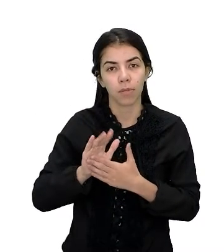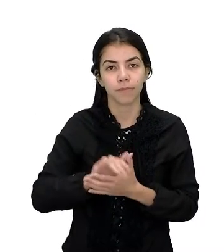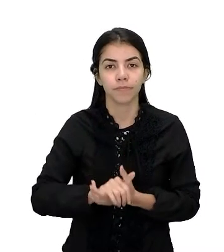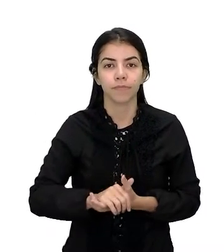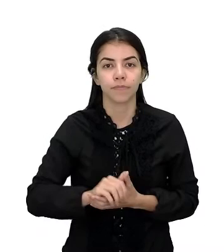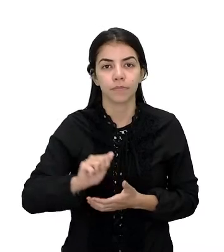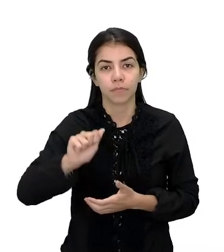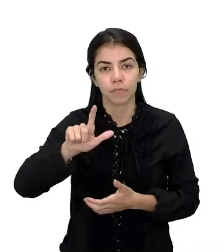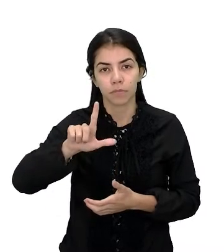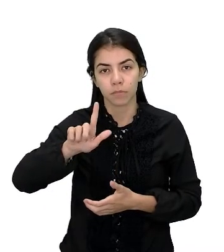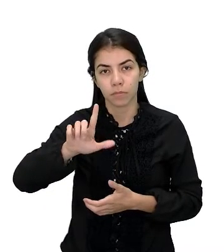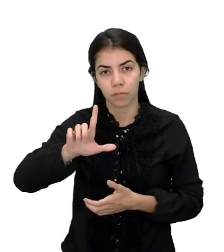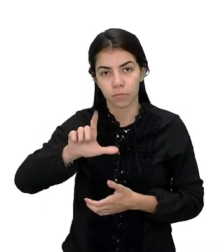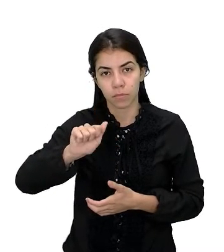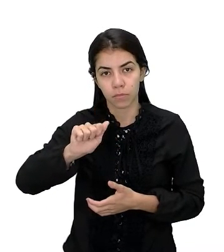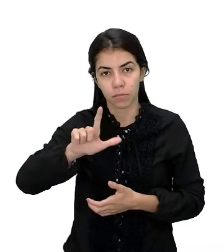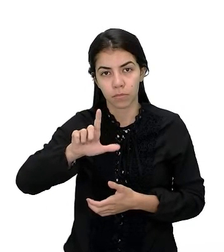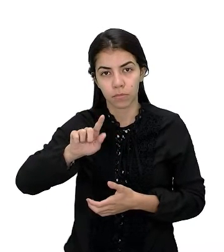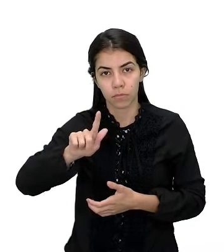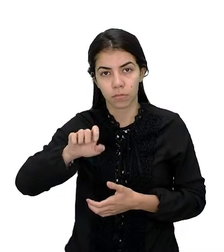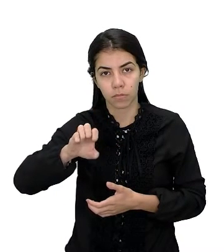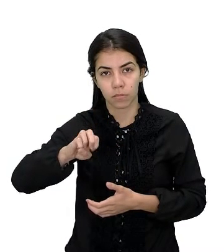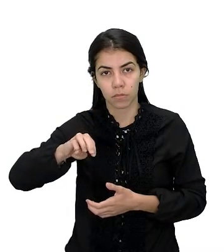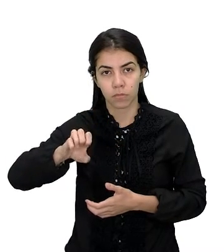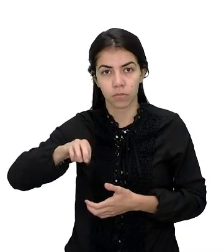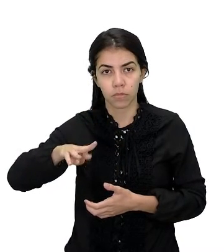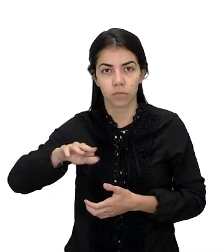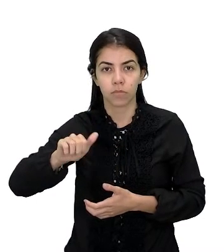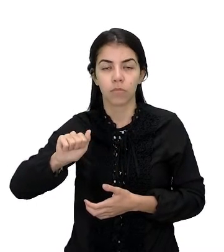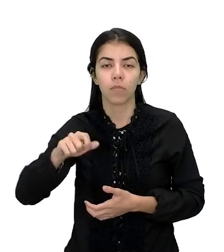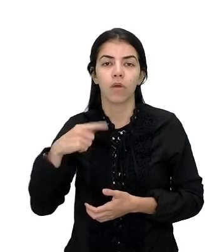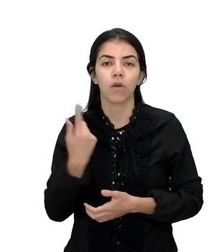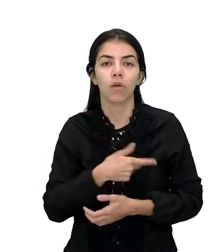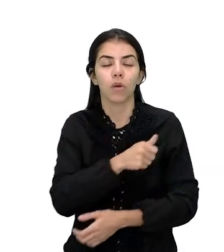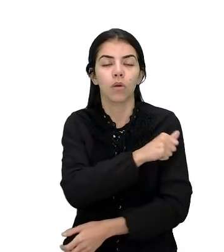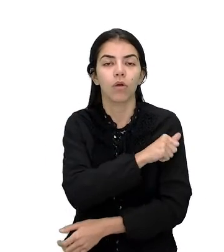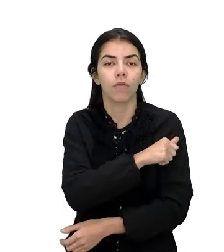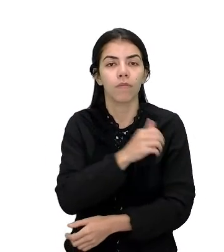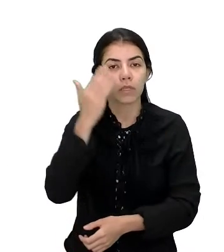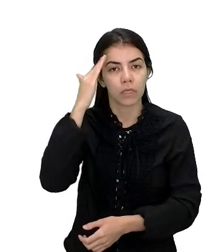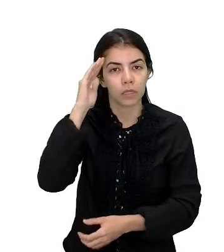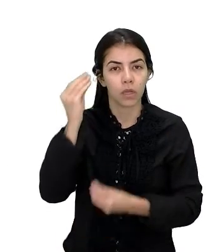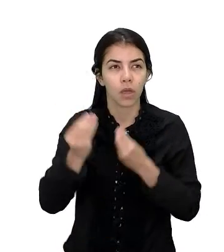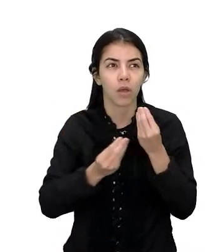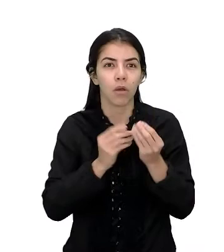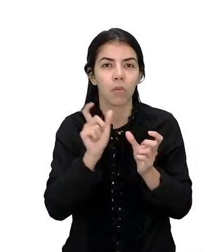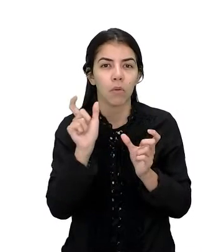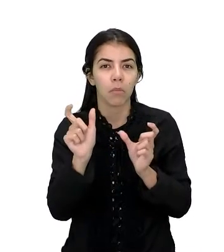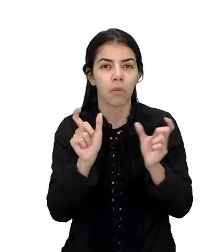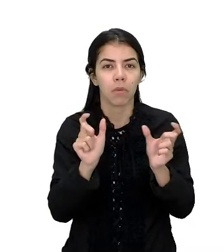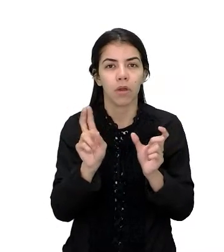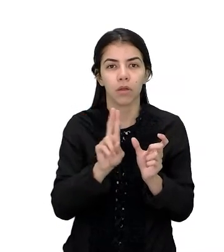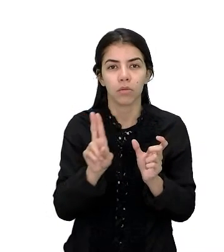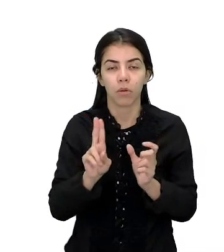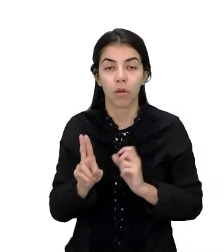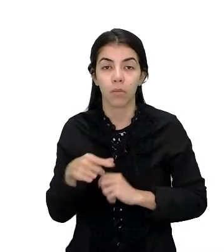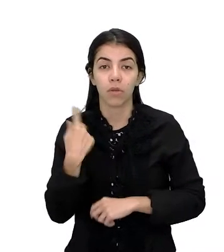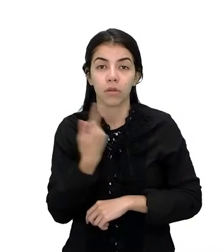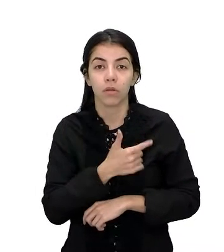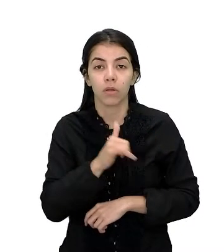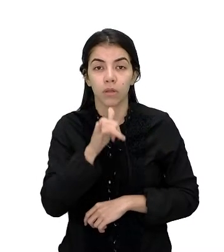nosso aluno, o nosso estudante, ele vai ter que ler e vai ter que entender como que ele vai dar nomes para eles. Nós temos vários exemplos,